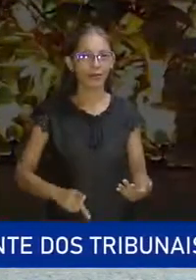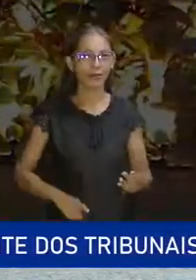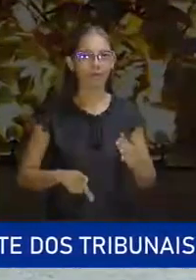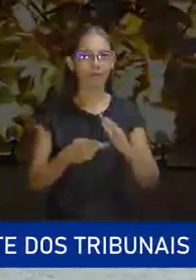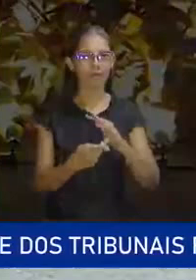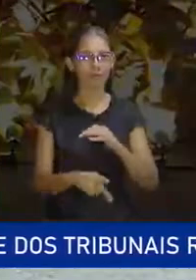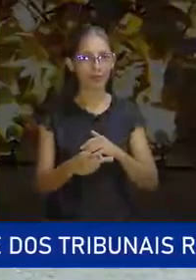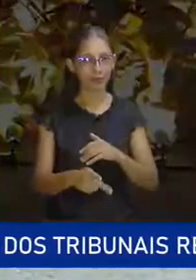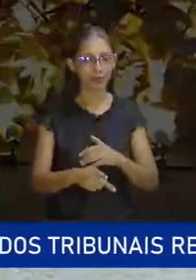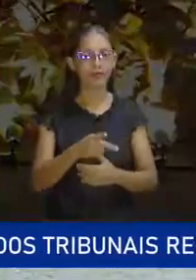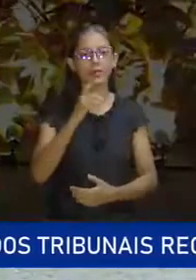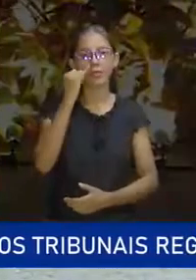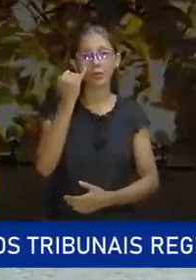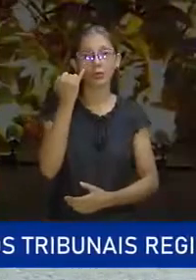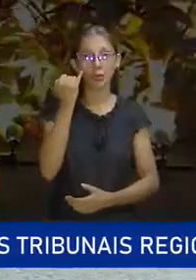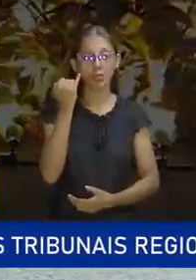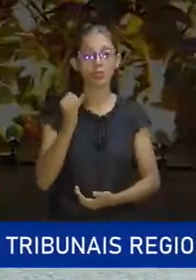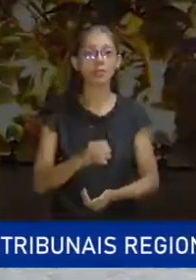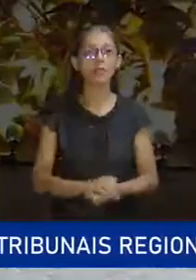a sessão